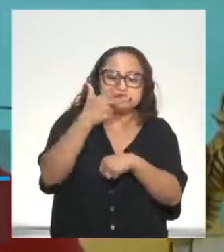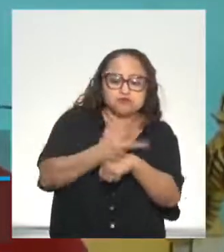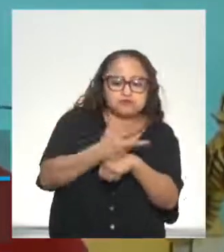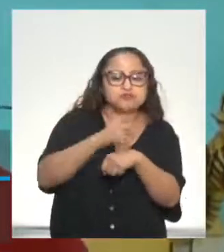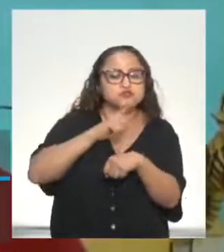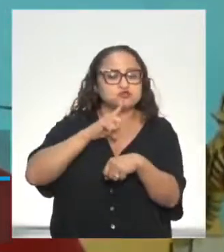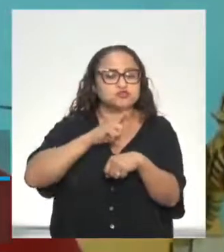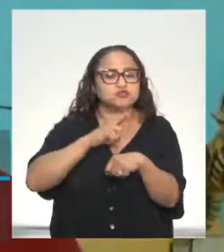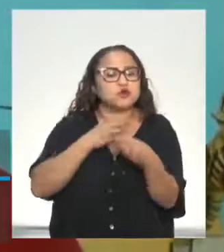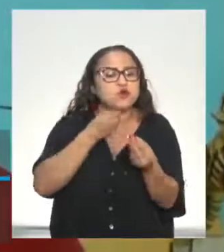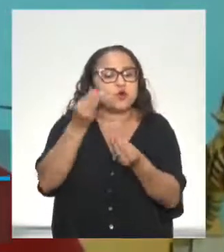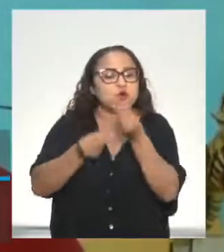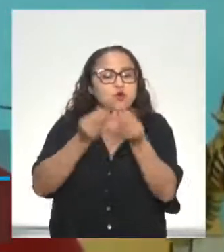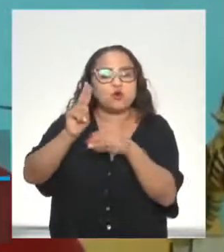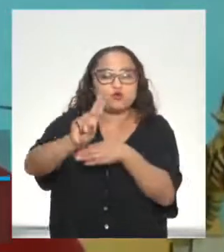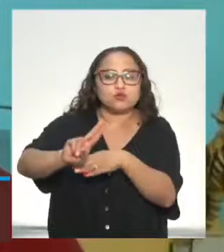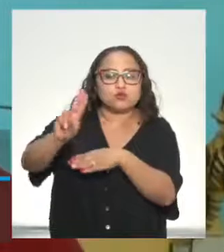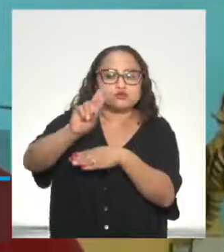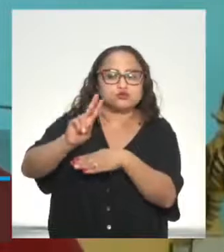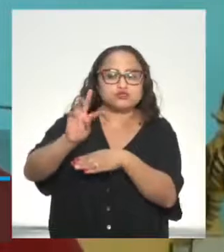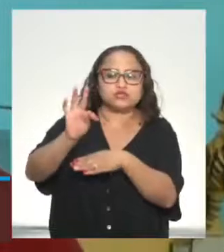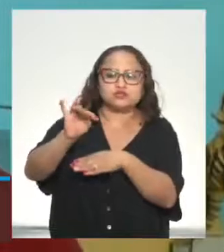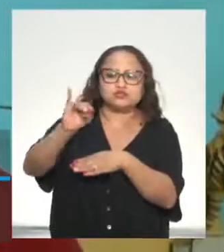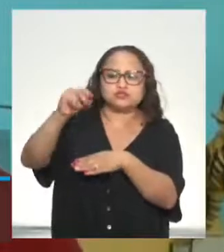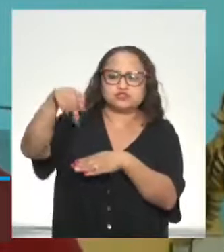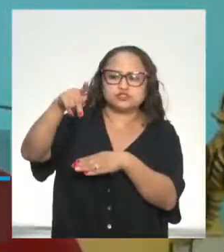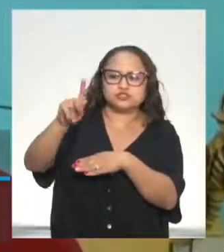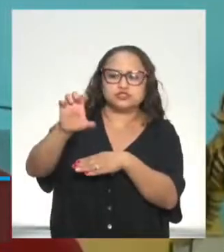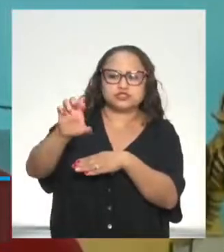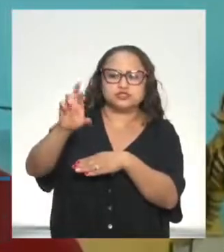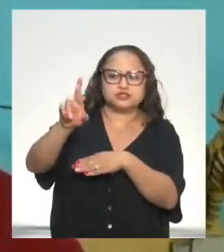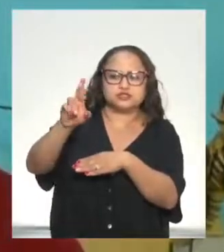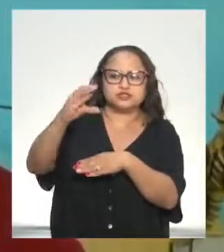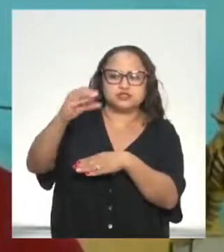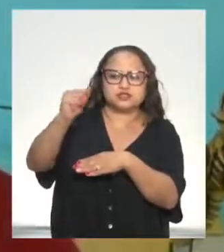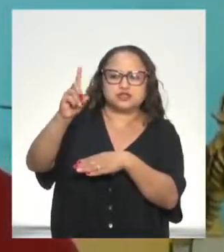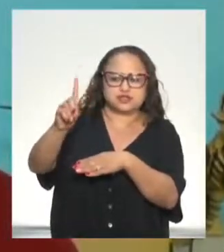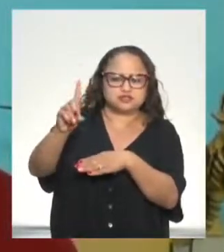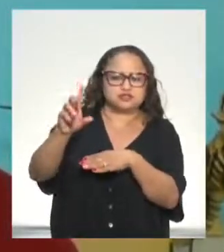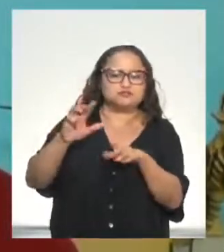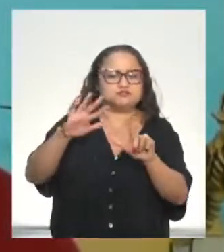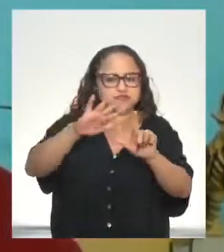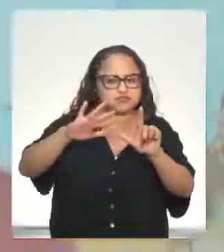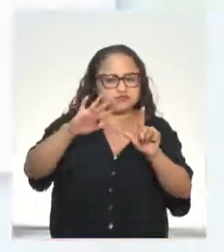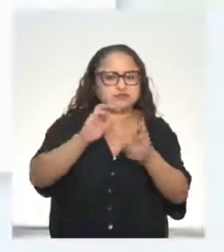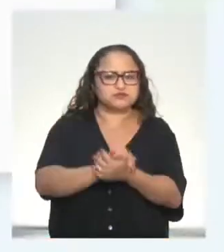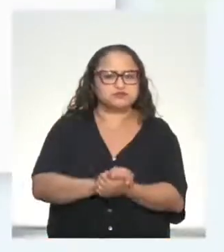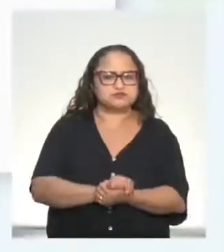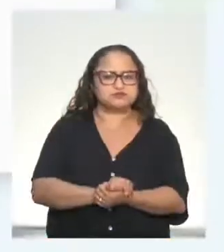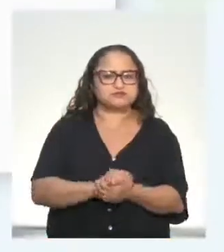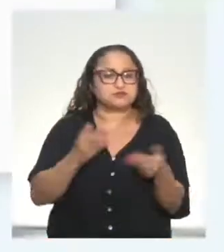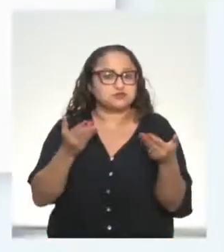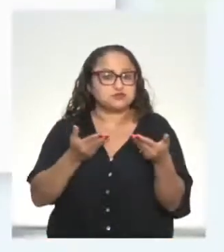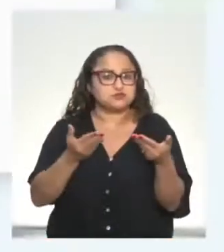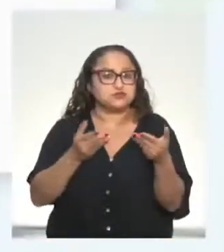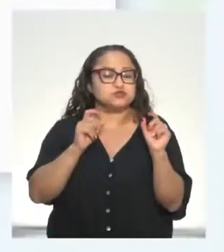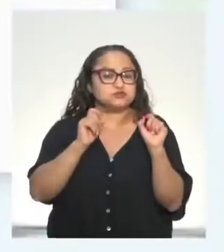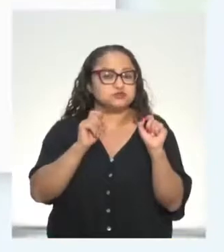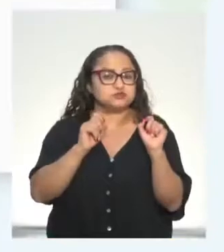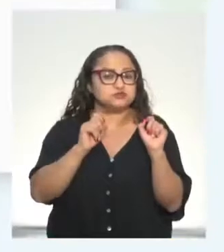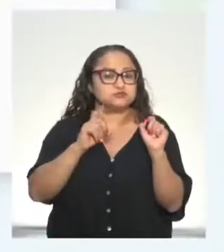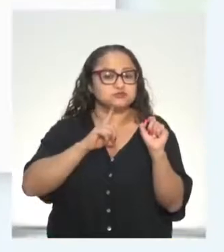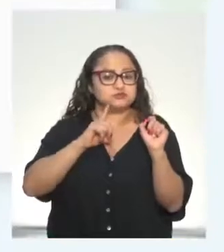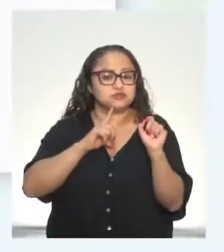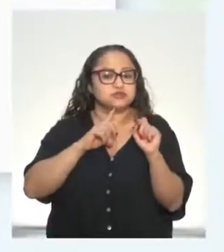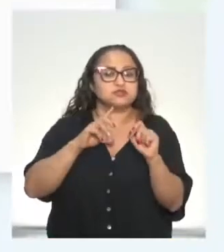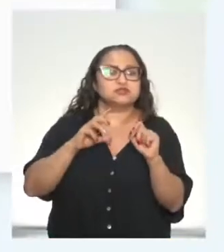como usar o Tinkercad, e em seguida a gente volta a conversar. Até logo. O que nós vamos usar hoje é uma ferramenta